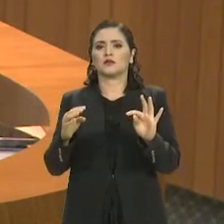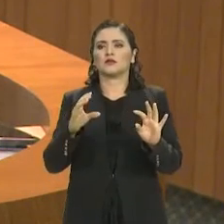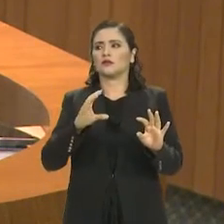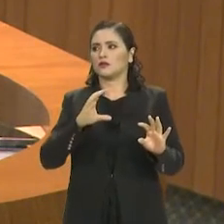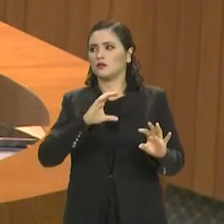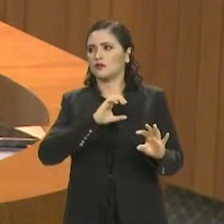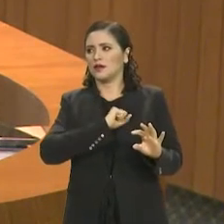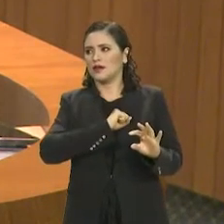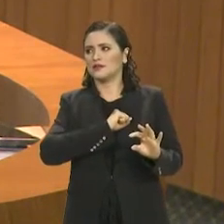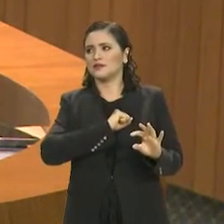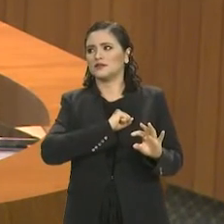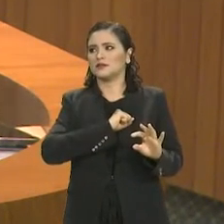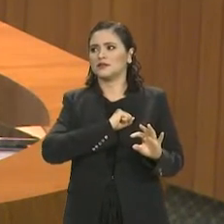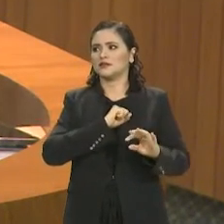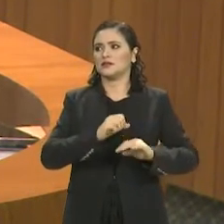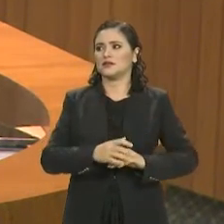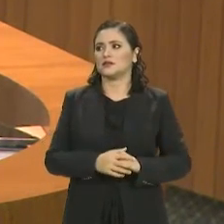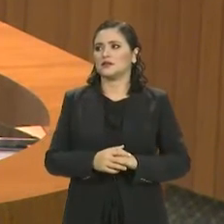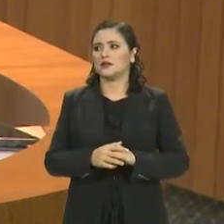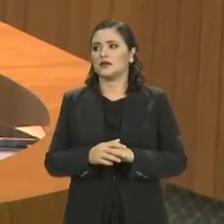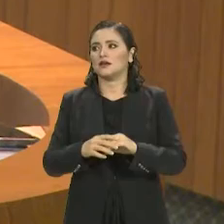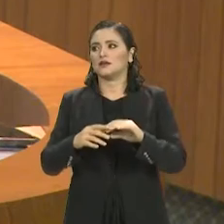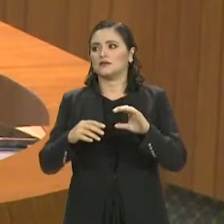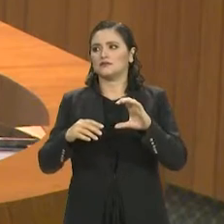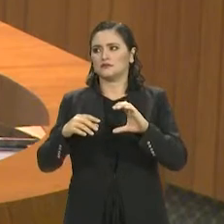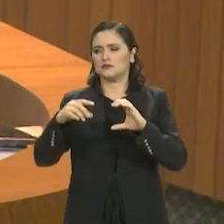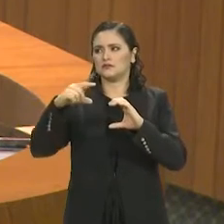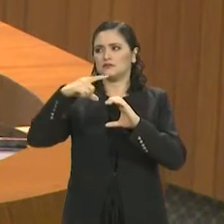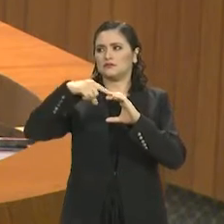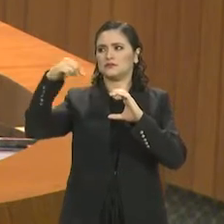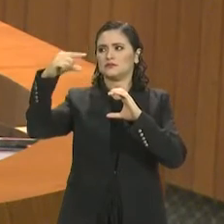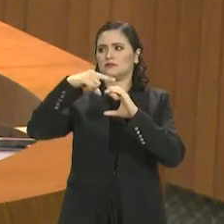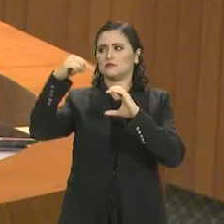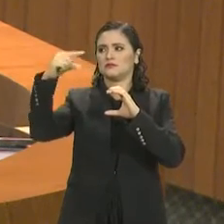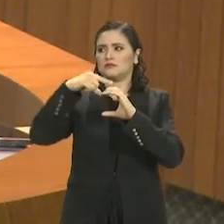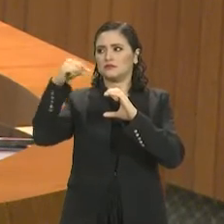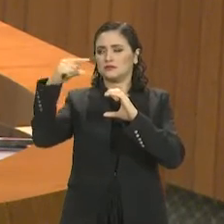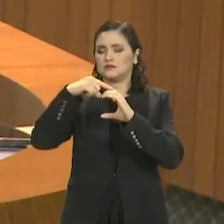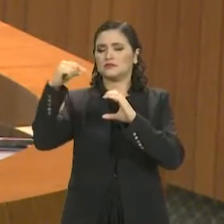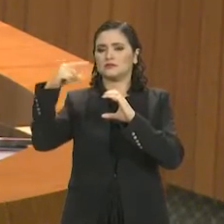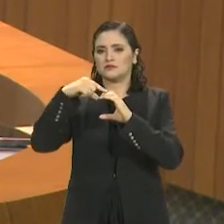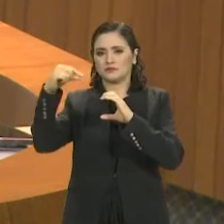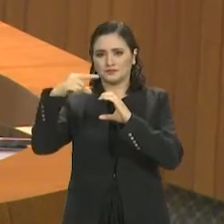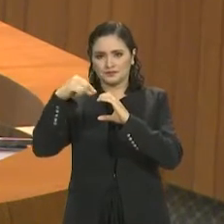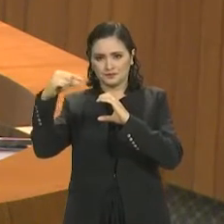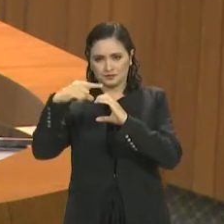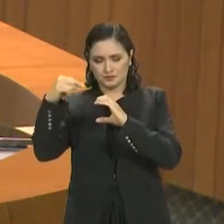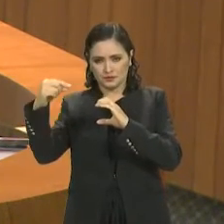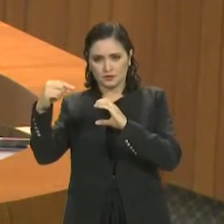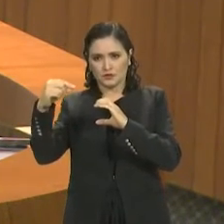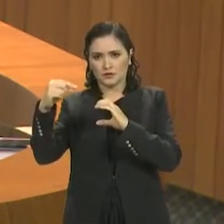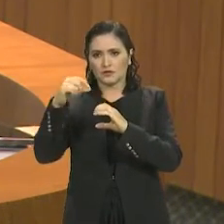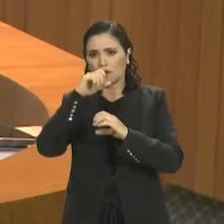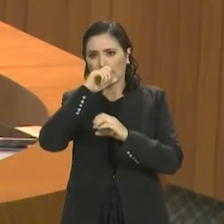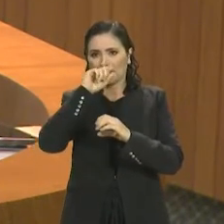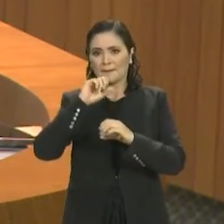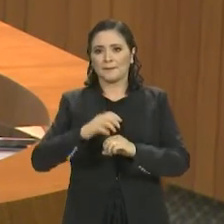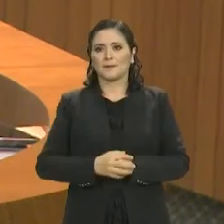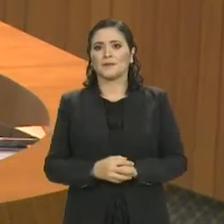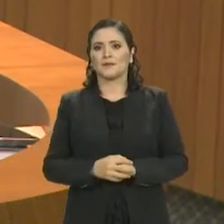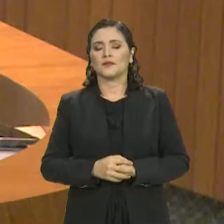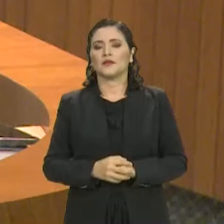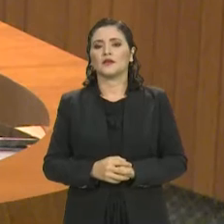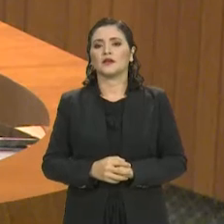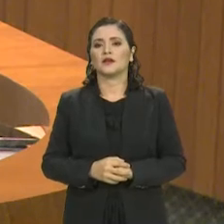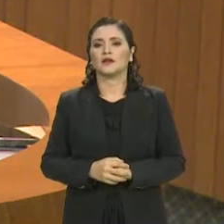fazia parte do telhado desabou, comprometeu duas plataformas, a plataforma 1 e a plataforma 2. Ambas interditadas, acho